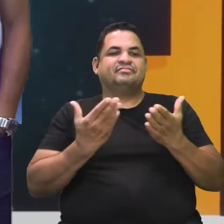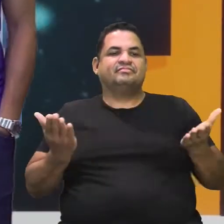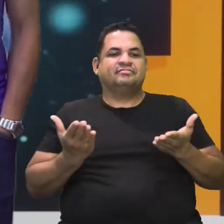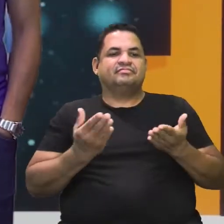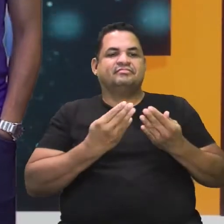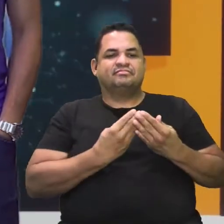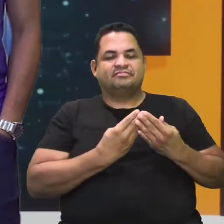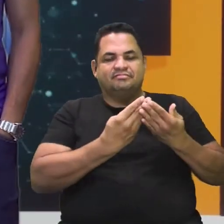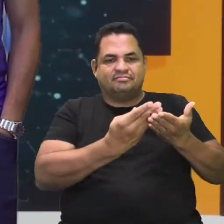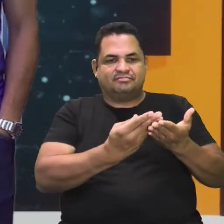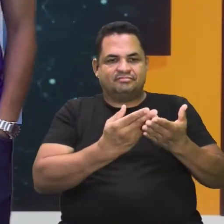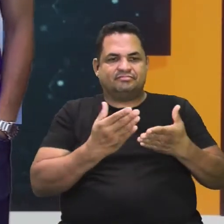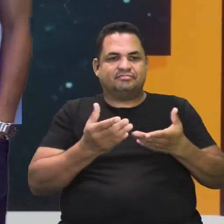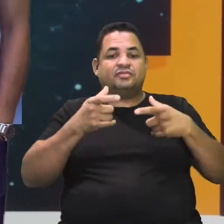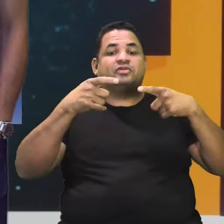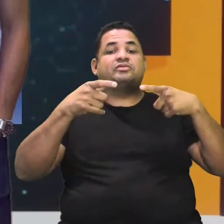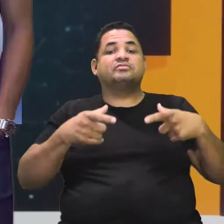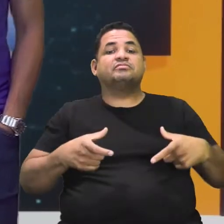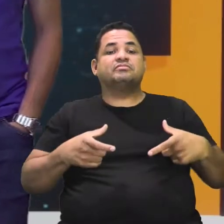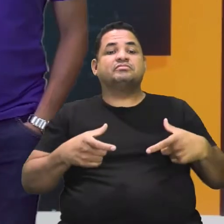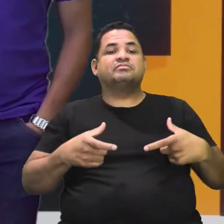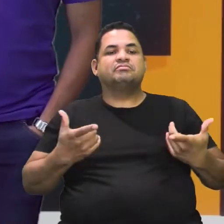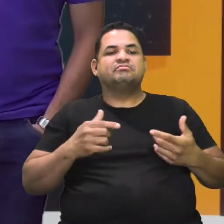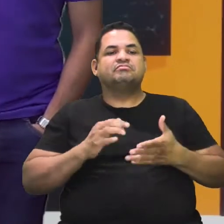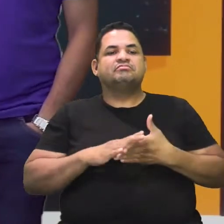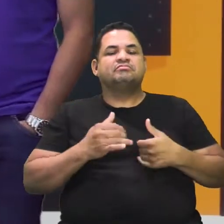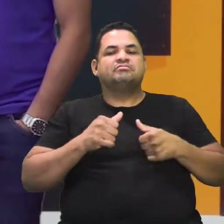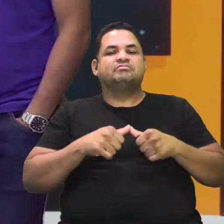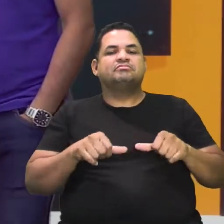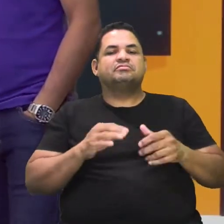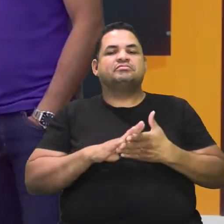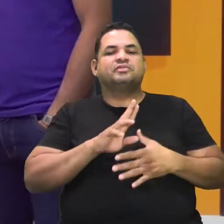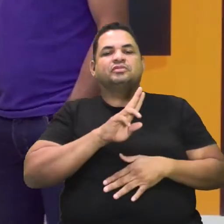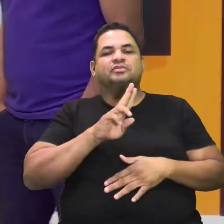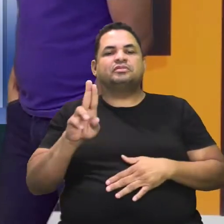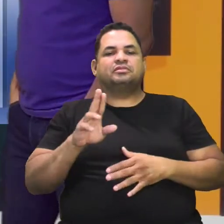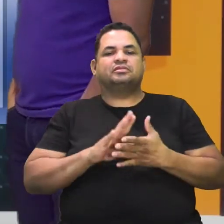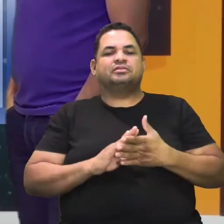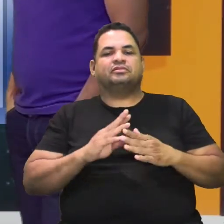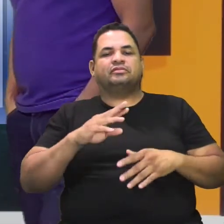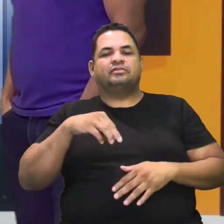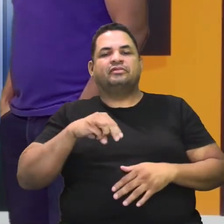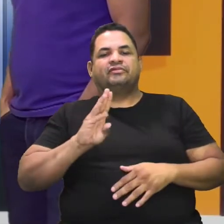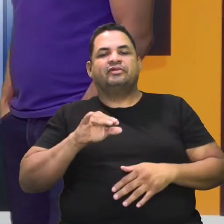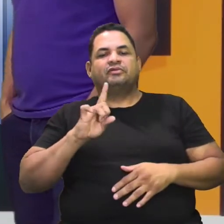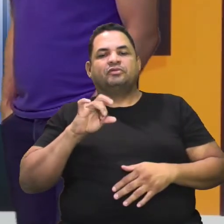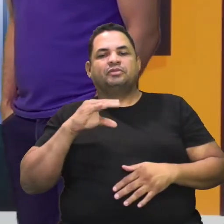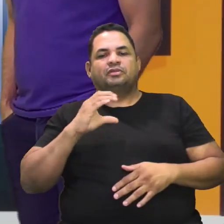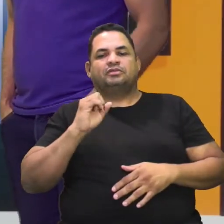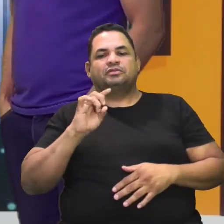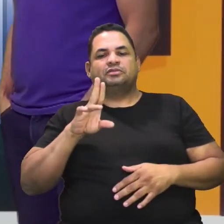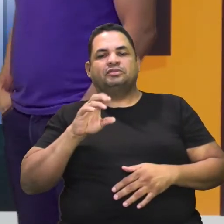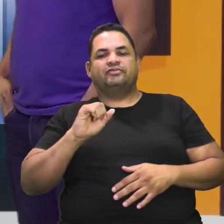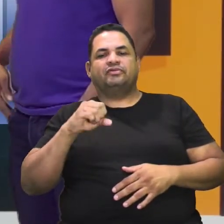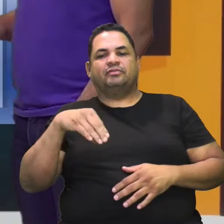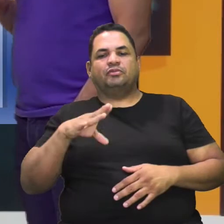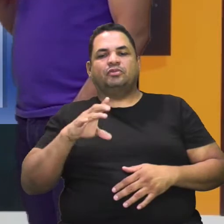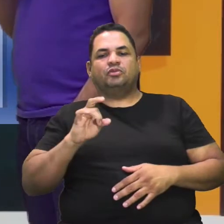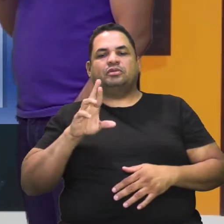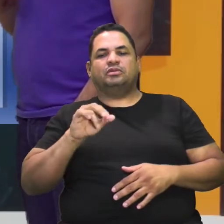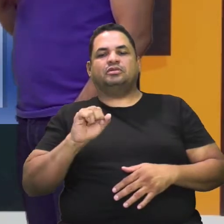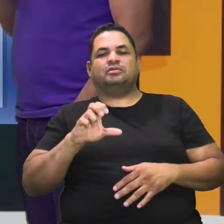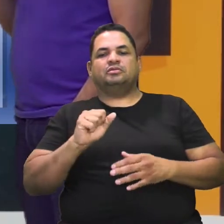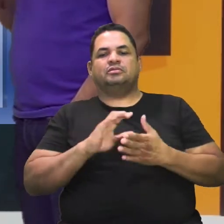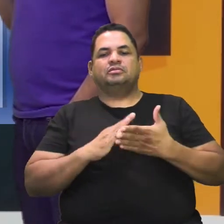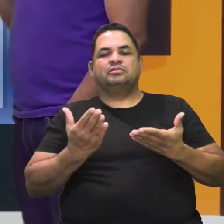hoje, oferecimento, vamos ver onde ela fica e qual o seu nome? Então a escola é Valdemiro da Silva Moura e fica